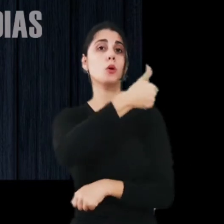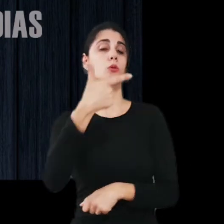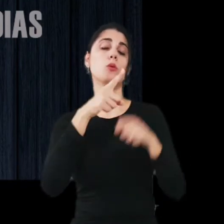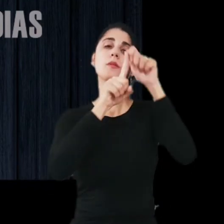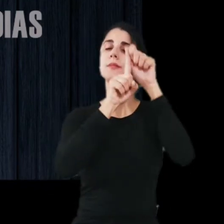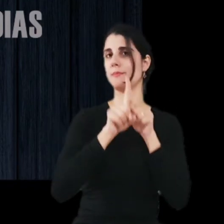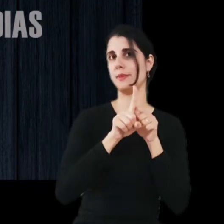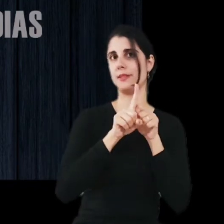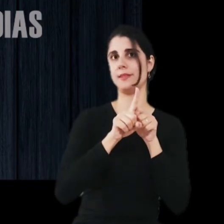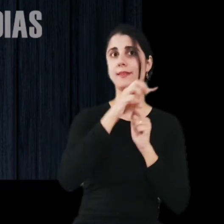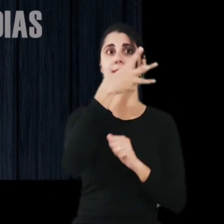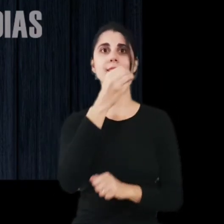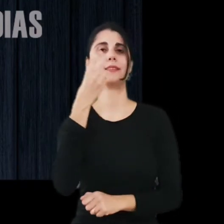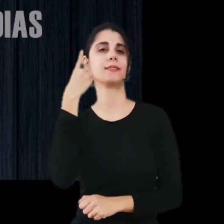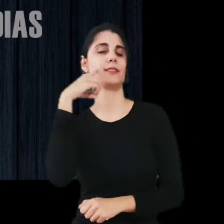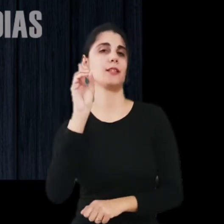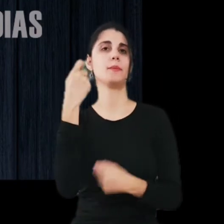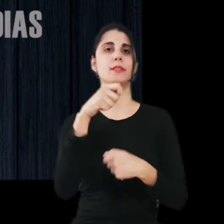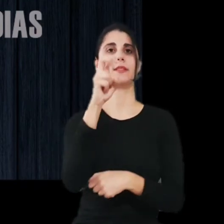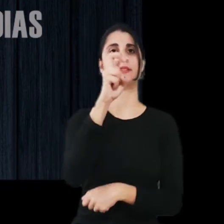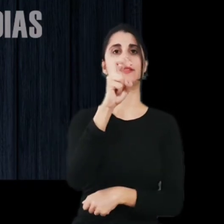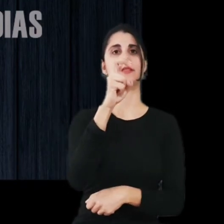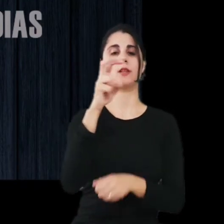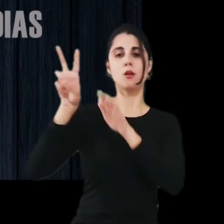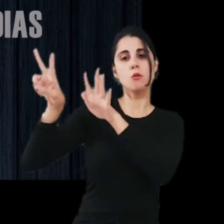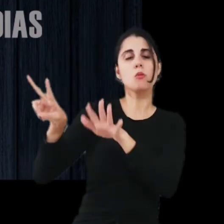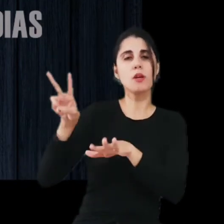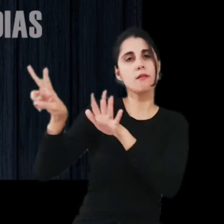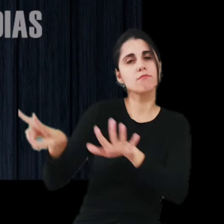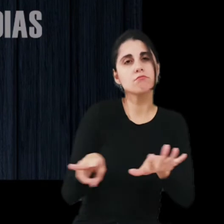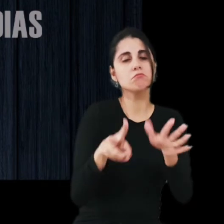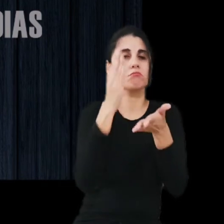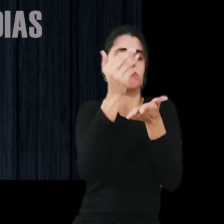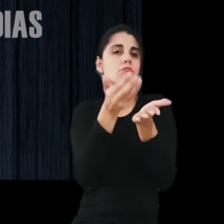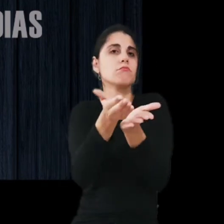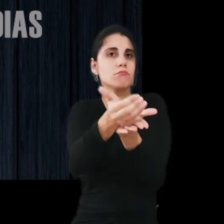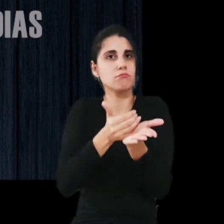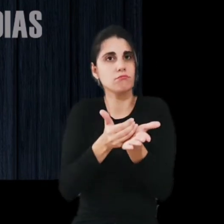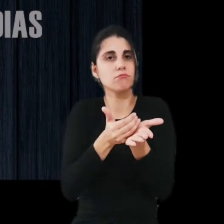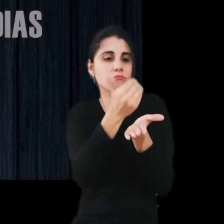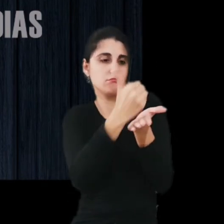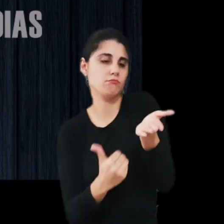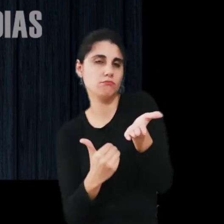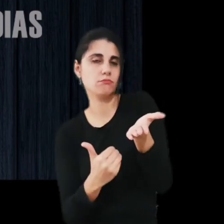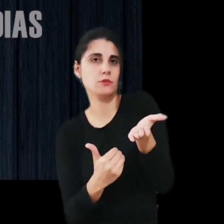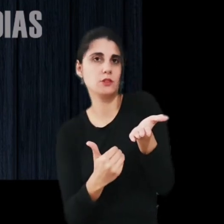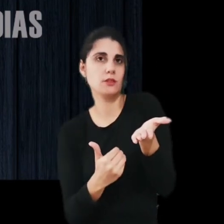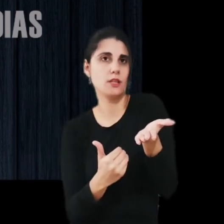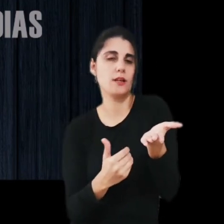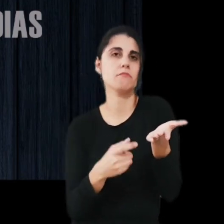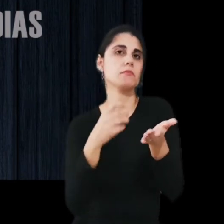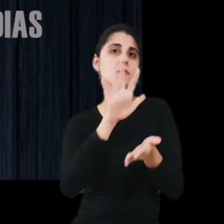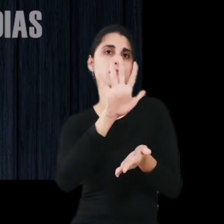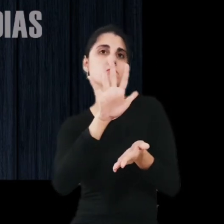vamos tirar 5 dias do ano corrido. Enquanto o ano corrido tem 365 dias, o